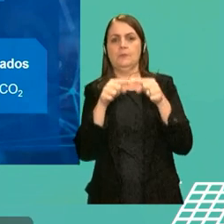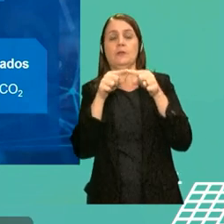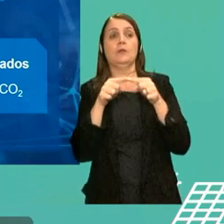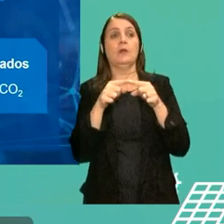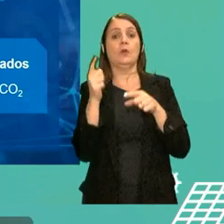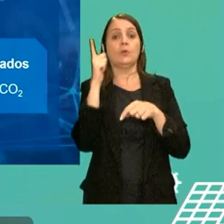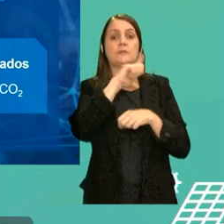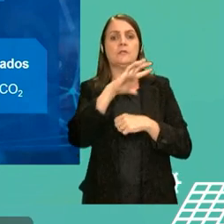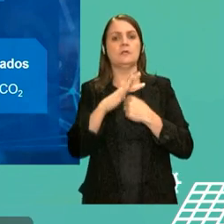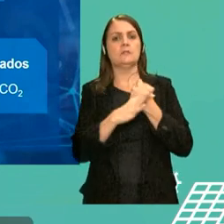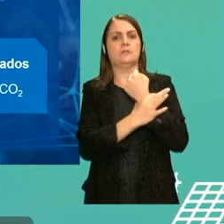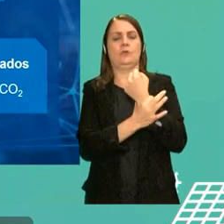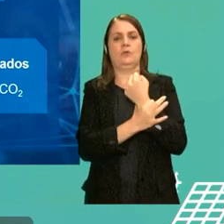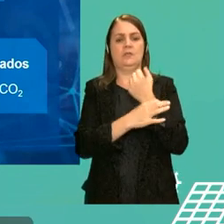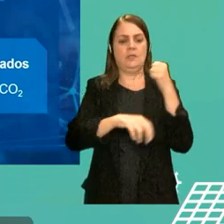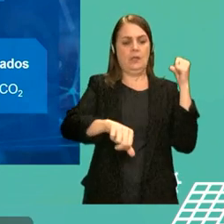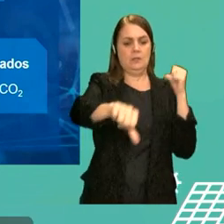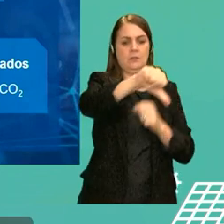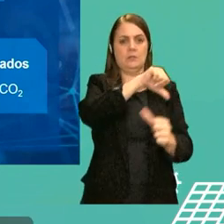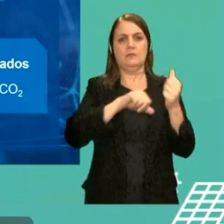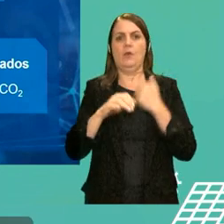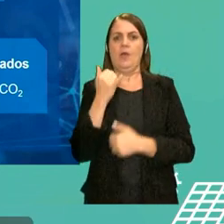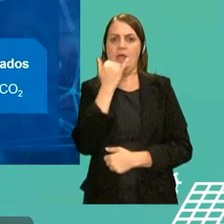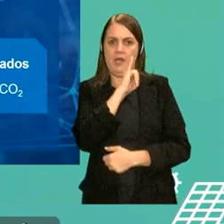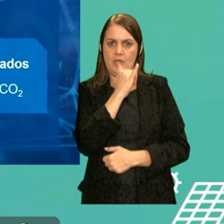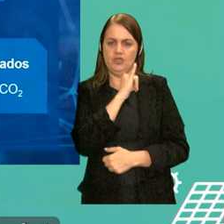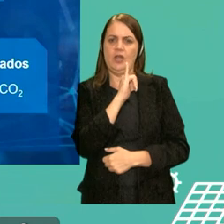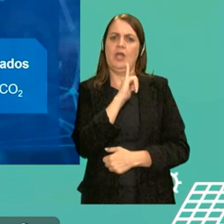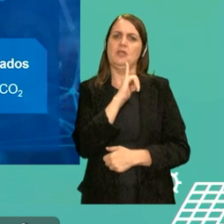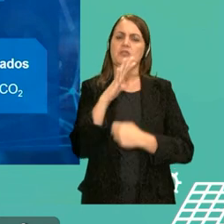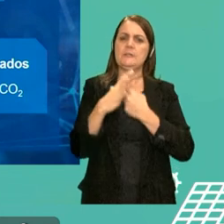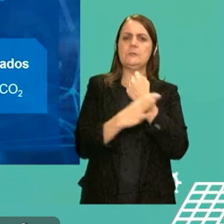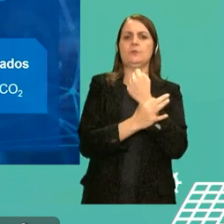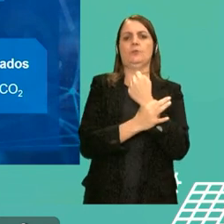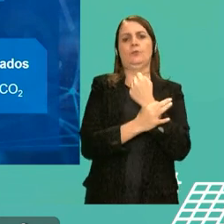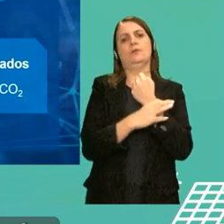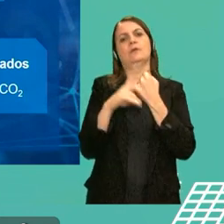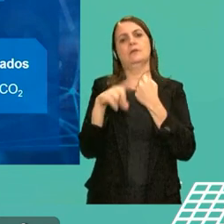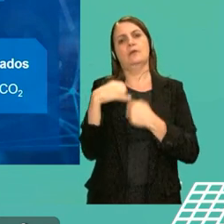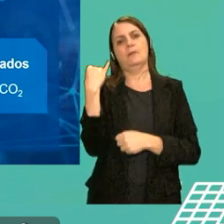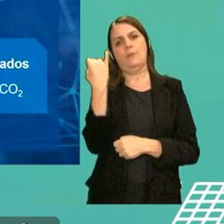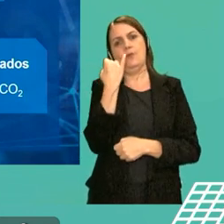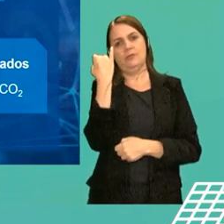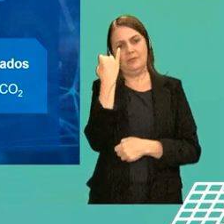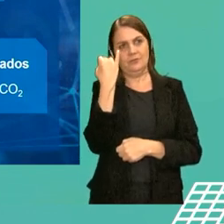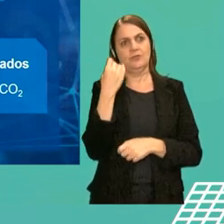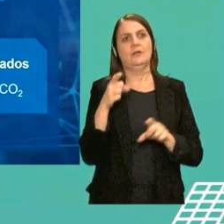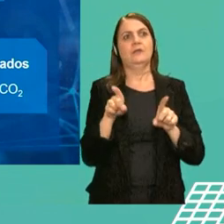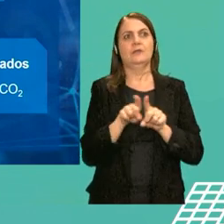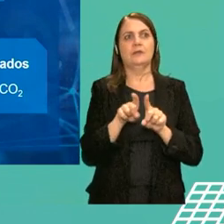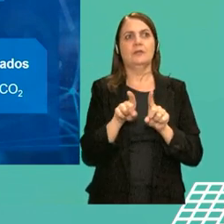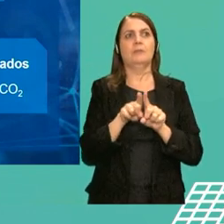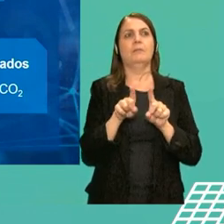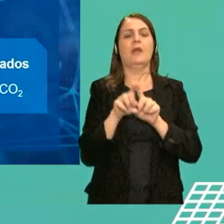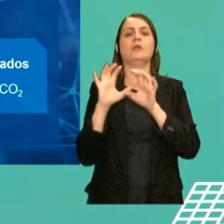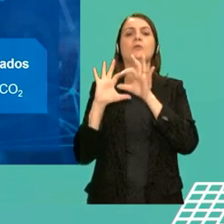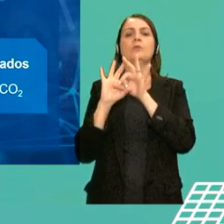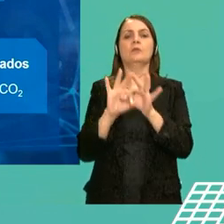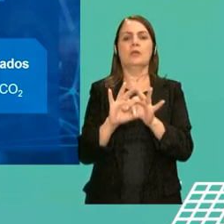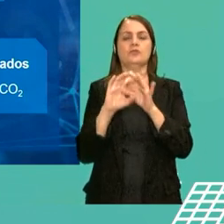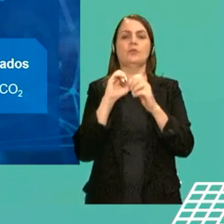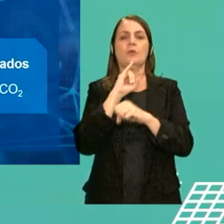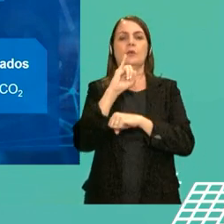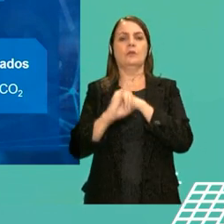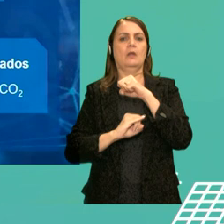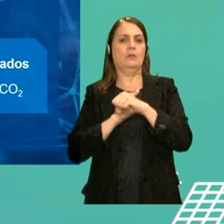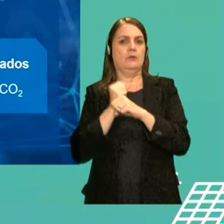segurança energética de uma forma, bem estruturada, que é um ponto muito importante, muito falado aí no contexto internacional. Então, por